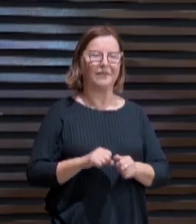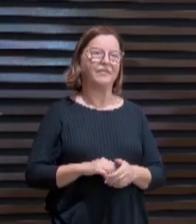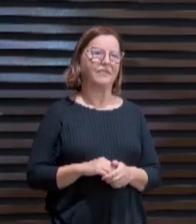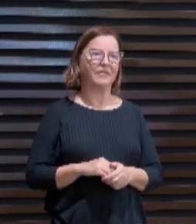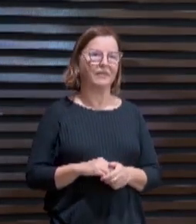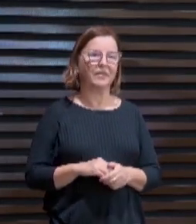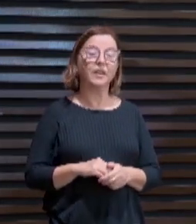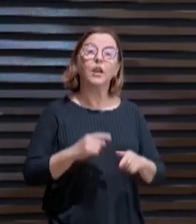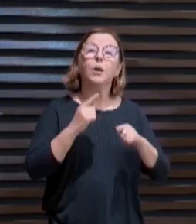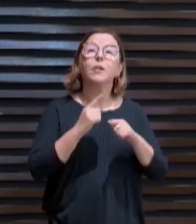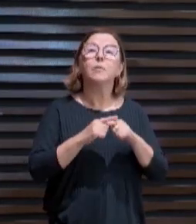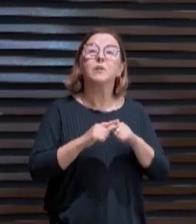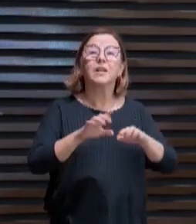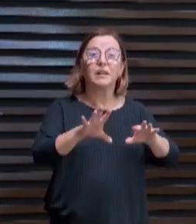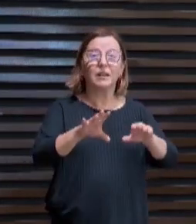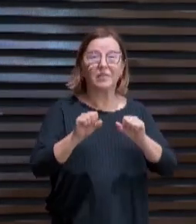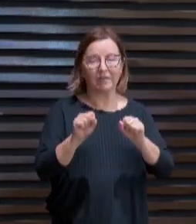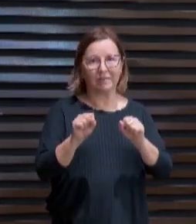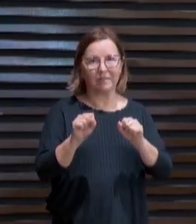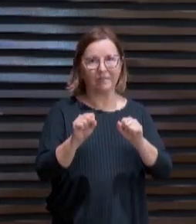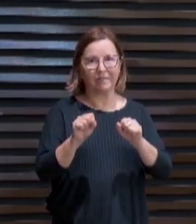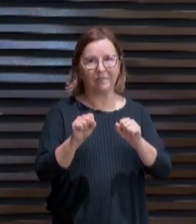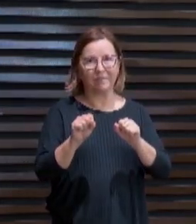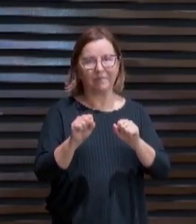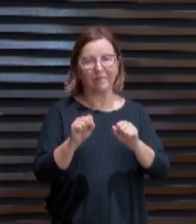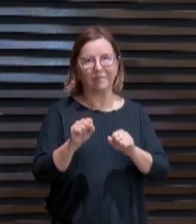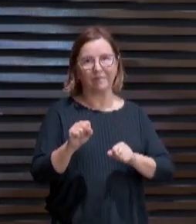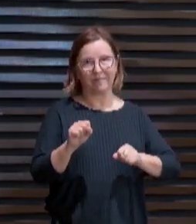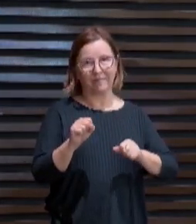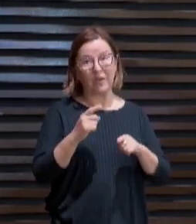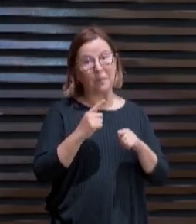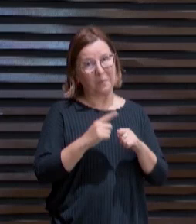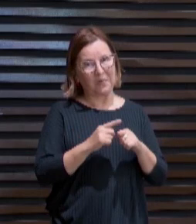E por que foi tomado? Simplesmente porque eles estavam se mantendo